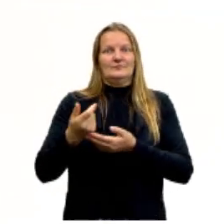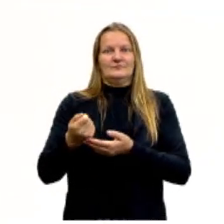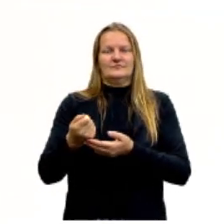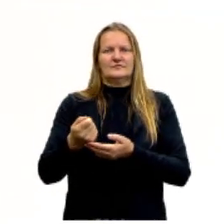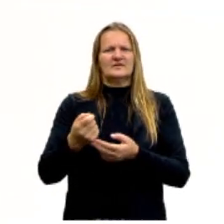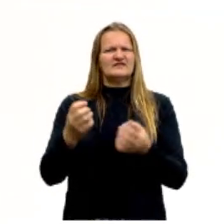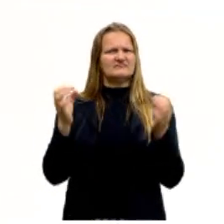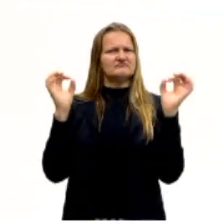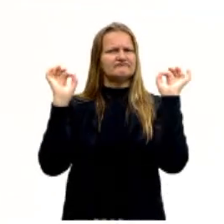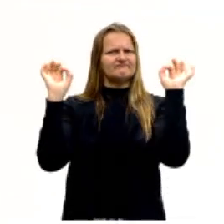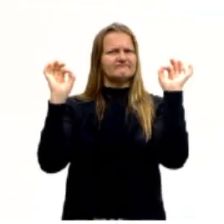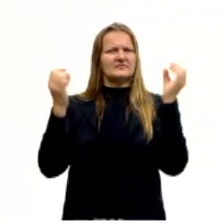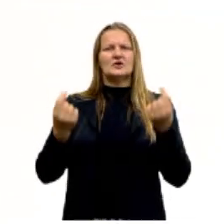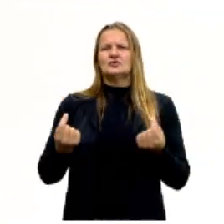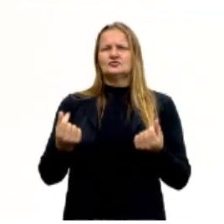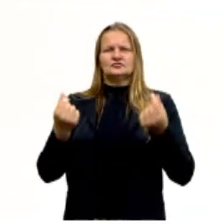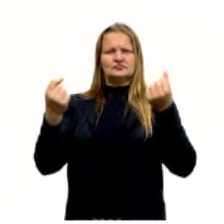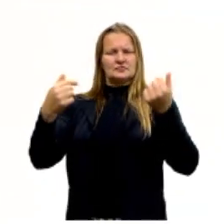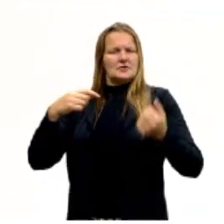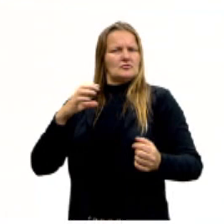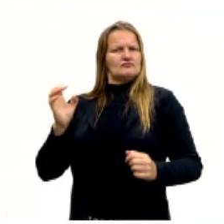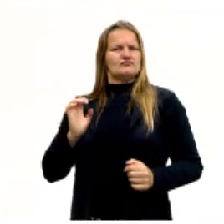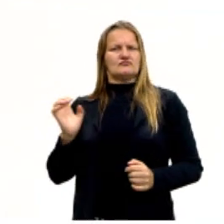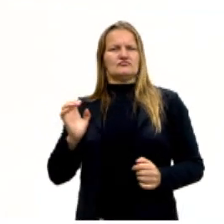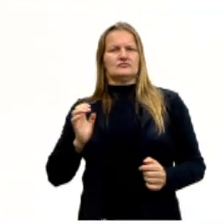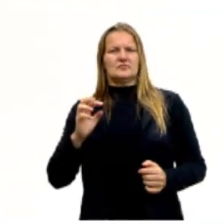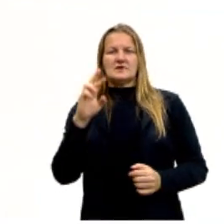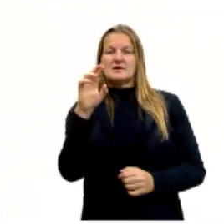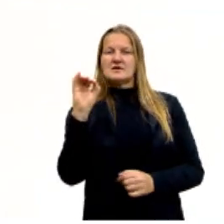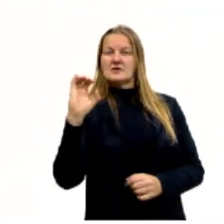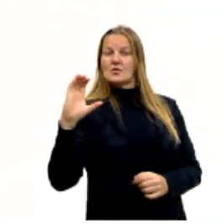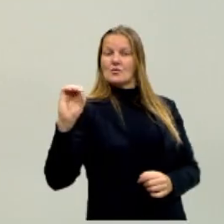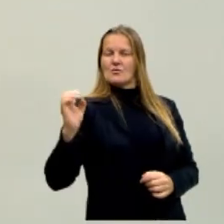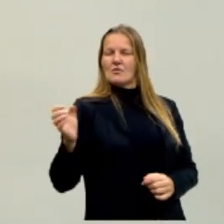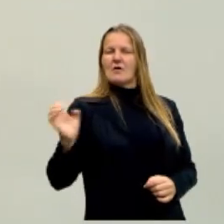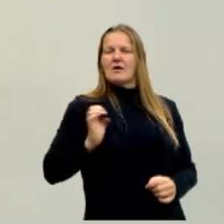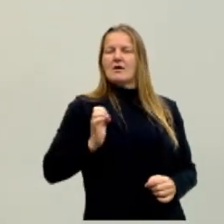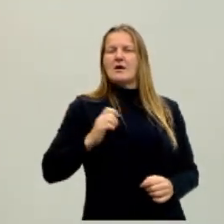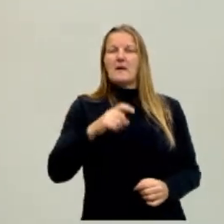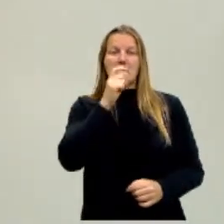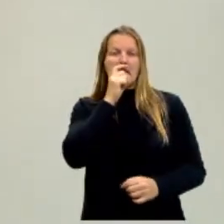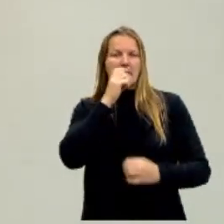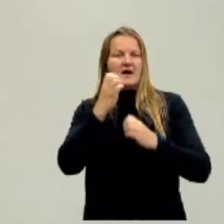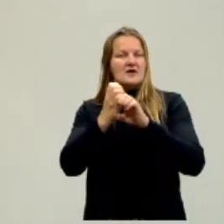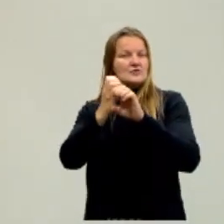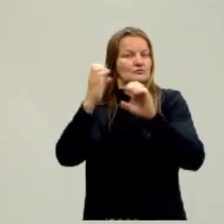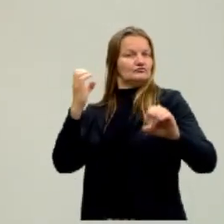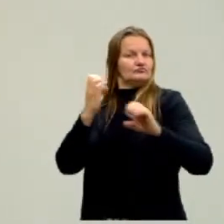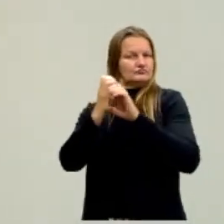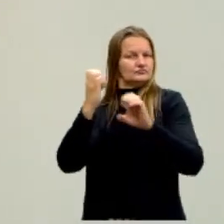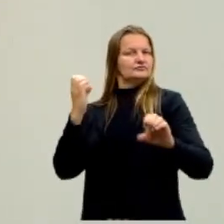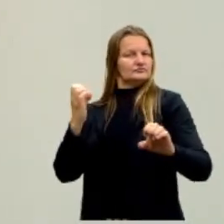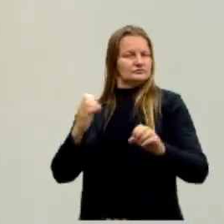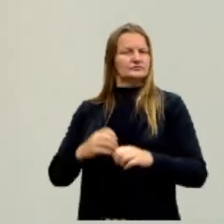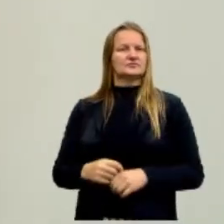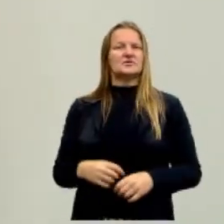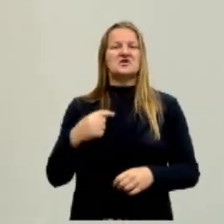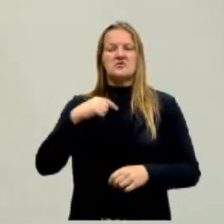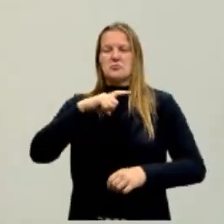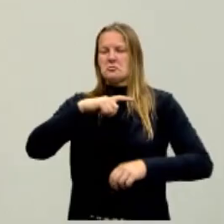rica assim como eu ó meu pai era Engenheiro eu tinha